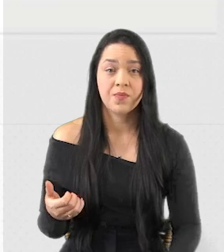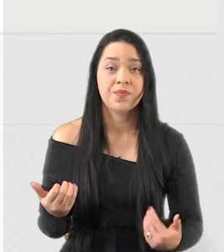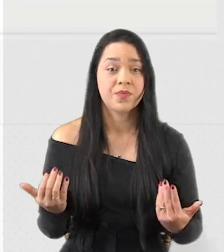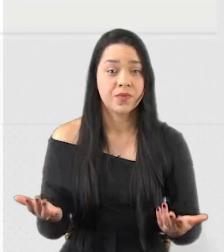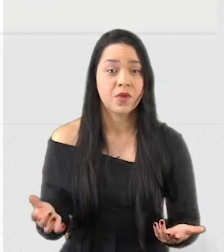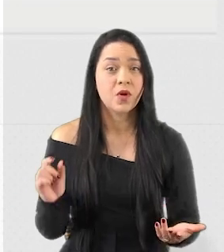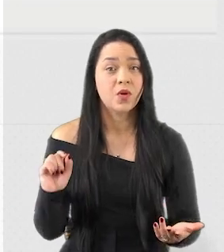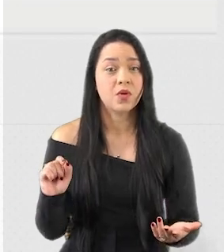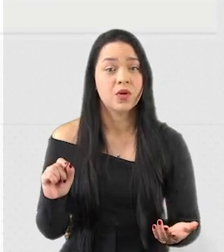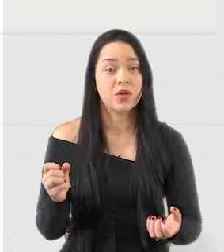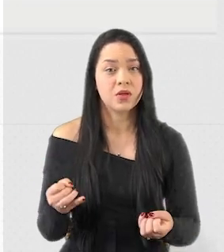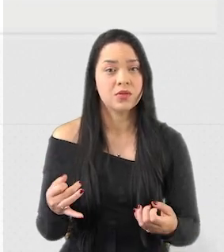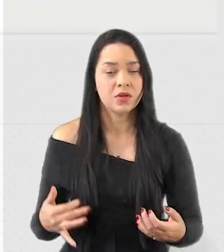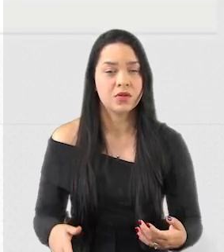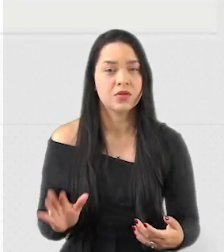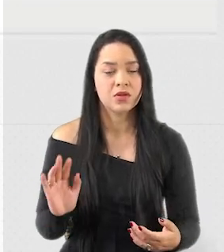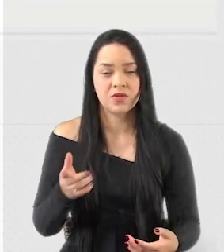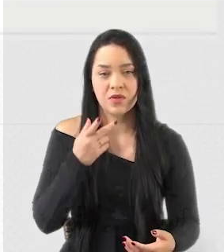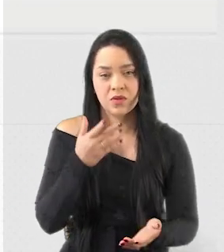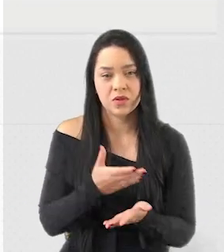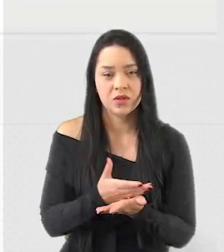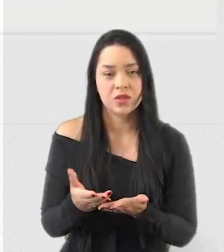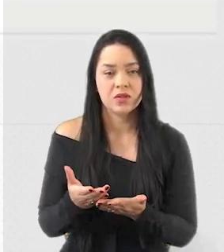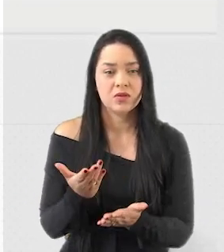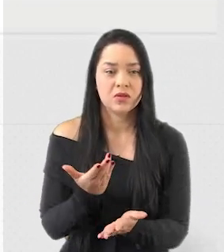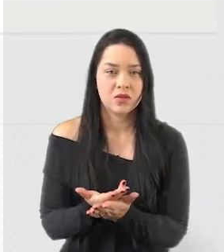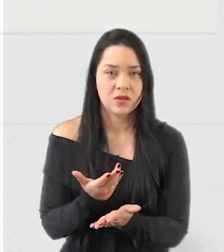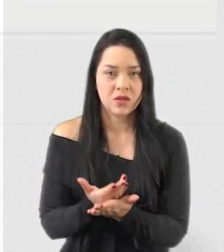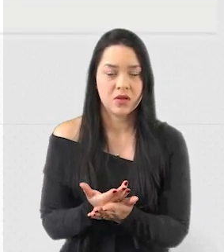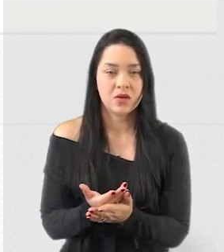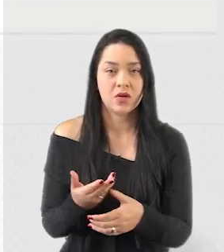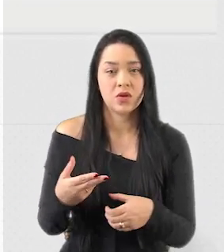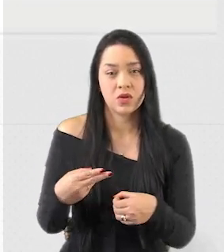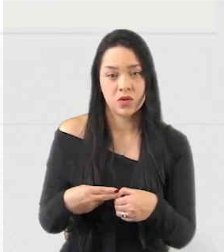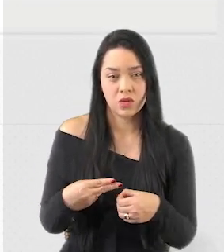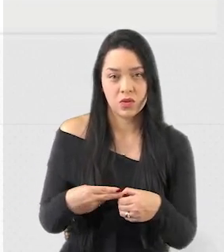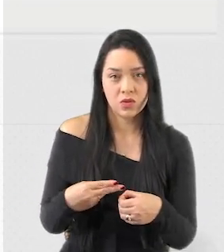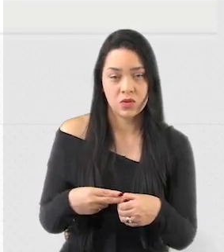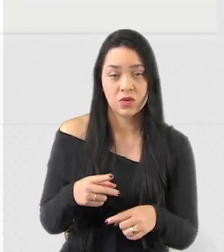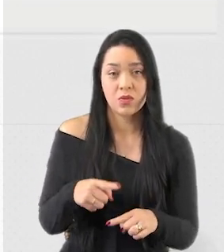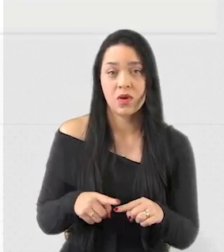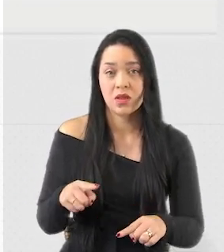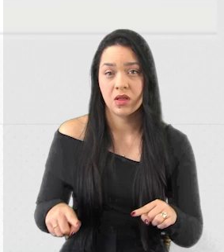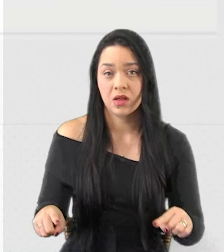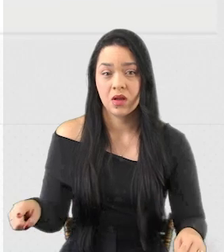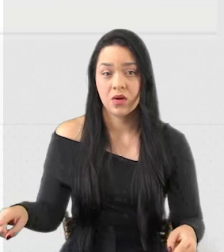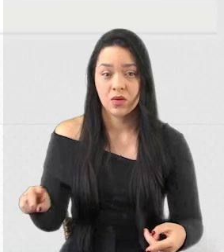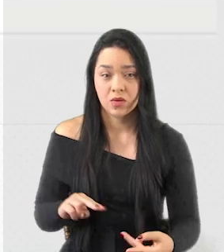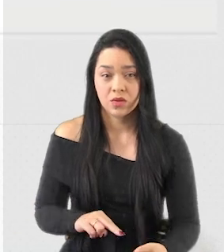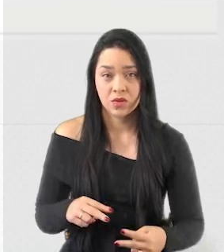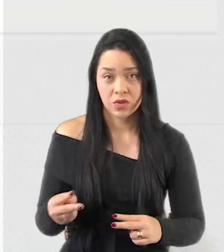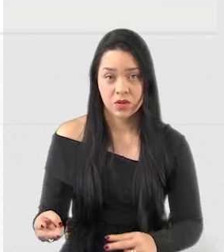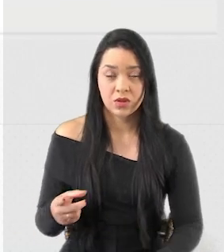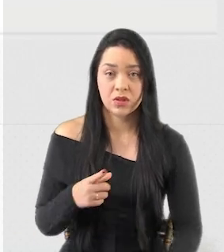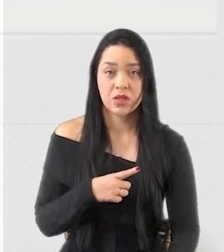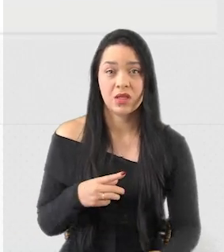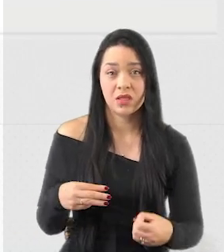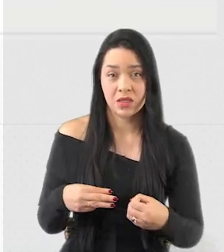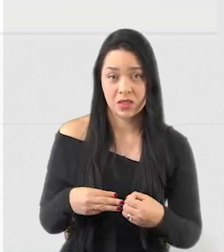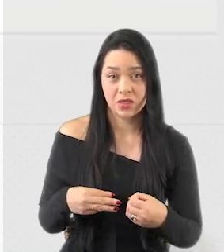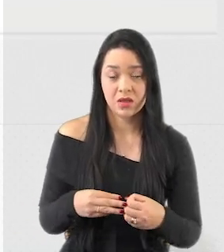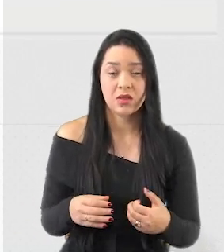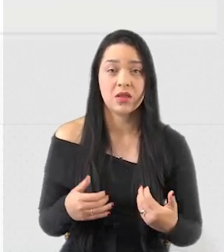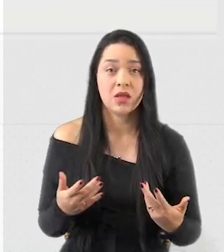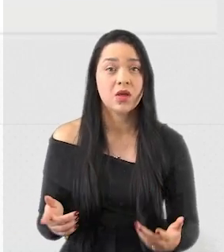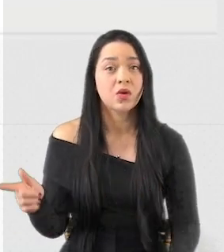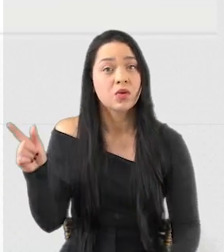gente está falando agora, como eu falei no início da nossa aula, sobre núcleo. A gente vai falar sobre material genético que está lá no núcleo da célula. E para que essa